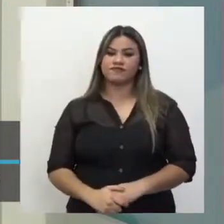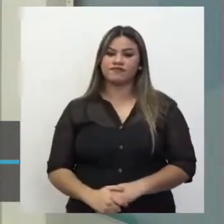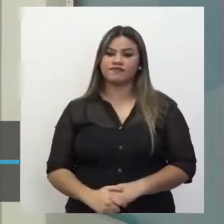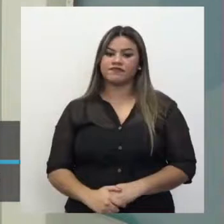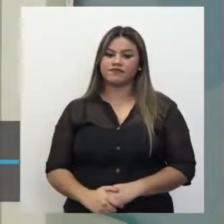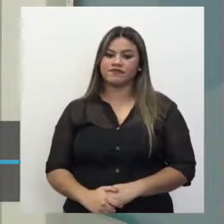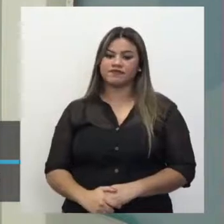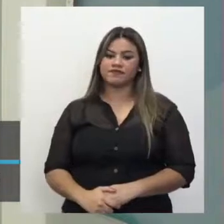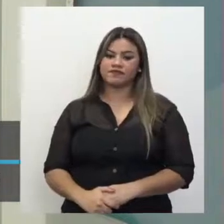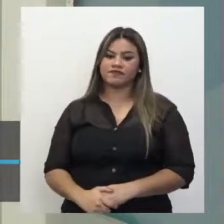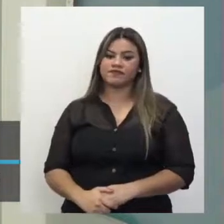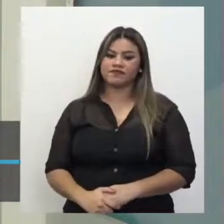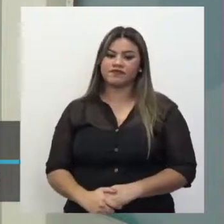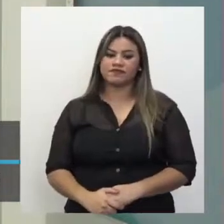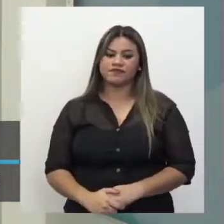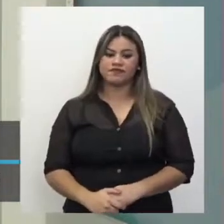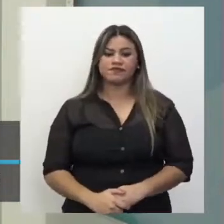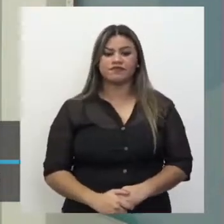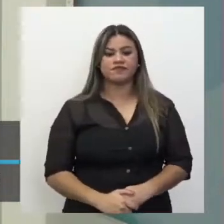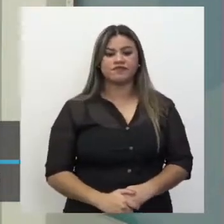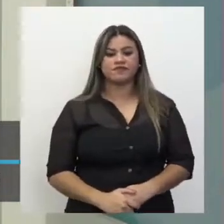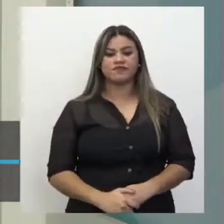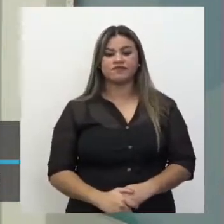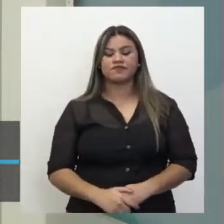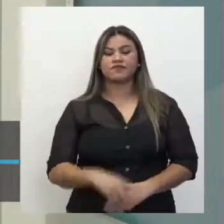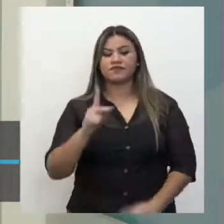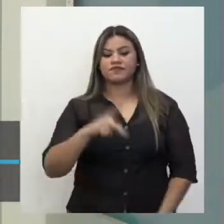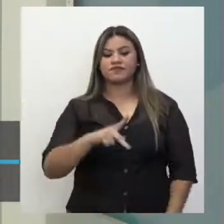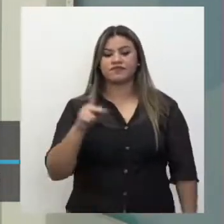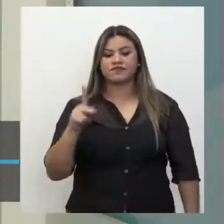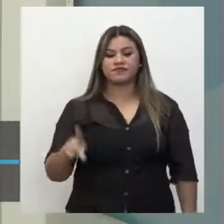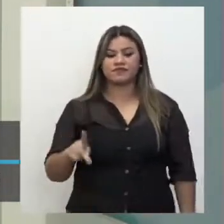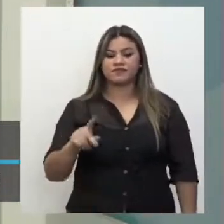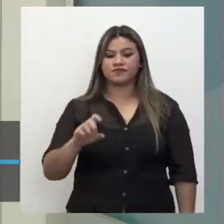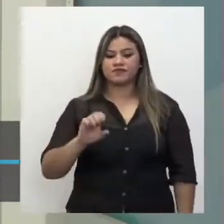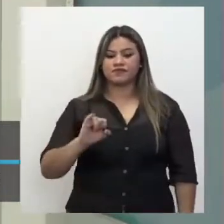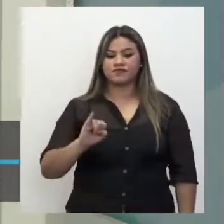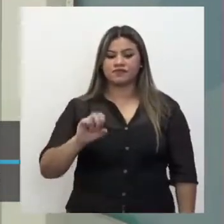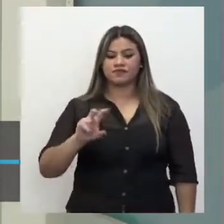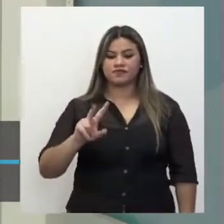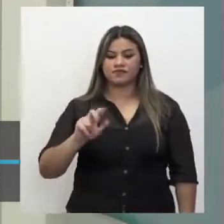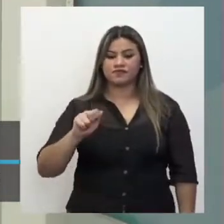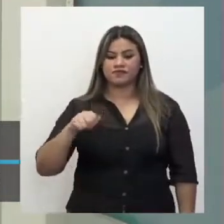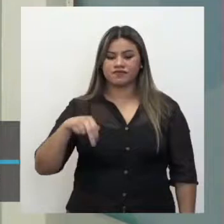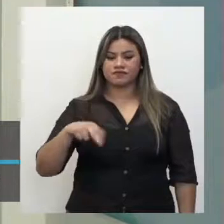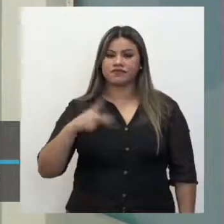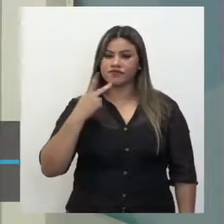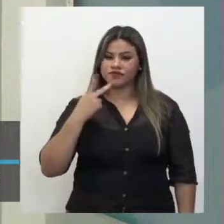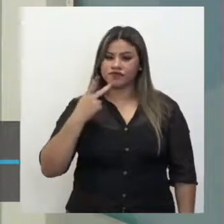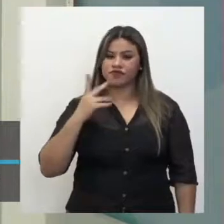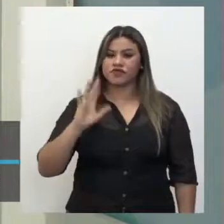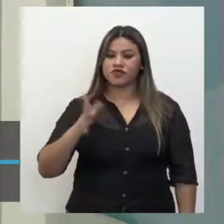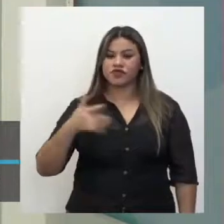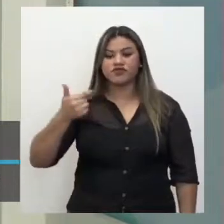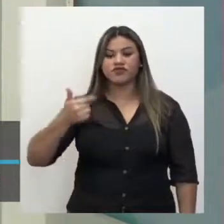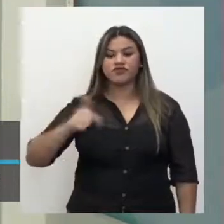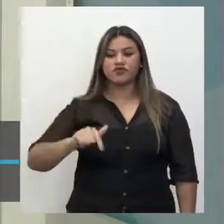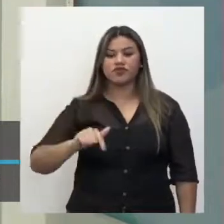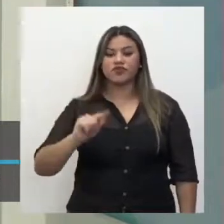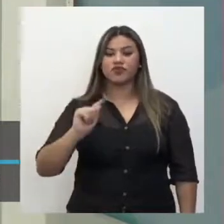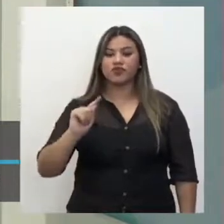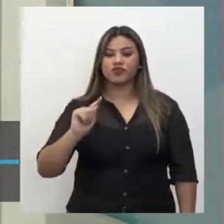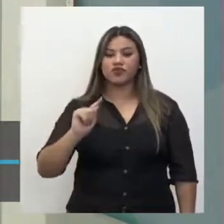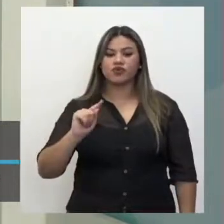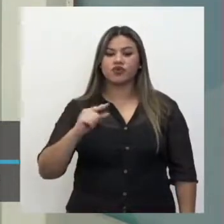Eu não sei onde foi que o Pro Ivan, que acho que já tinha repetido, colocado na outra, ele colocou aqui. Há